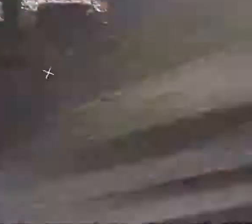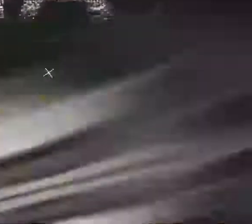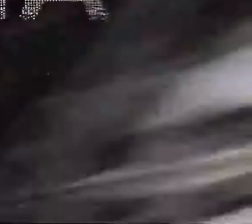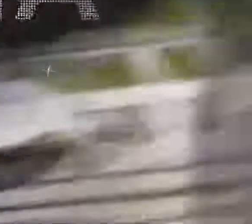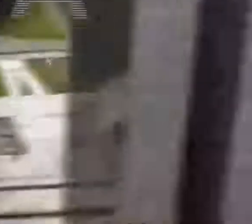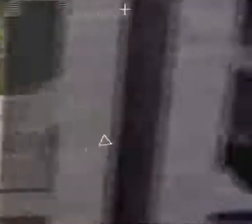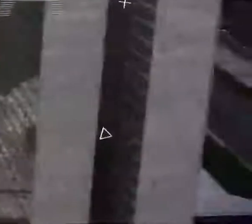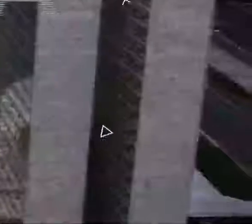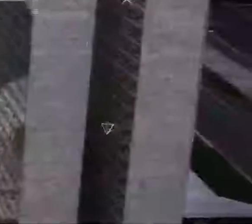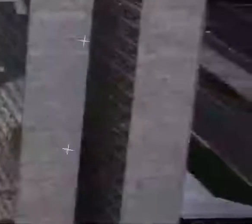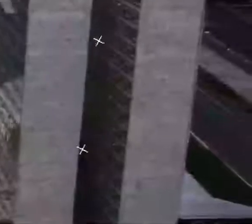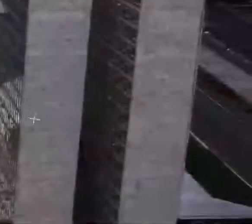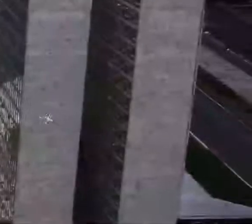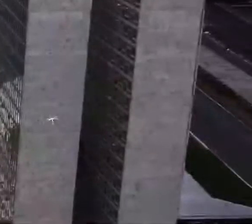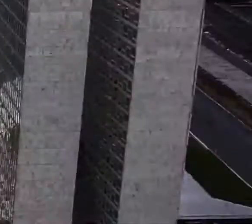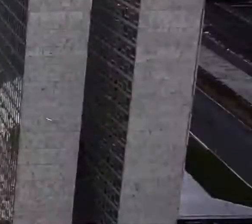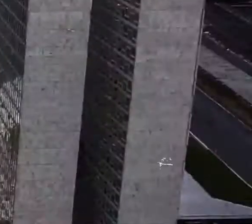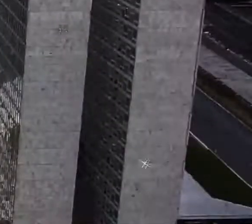aí